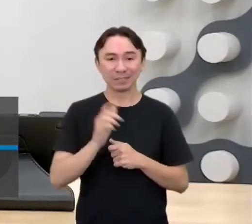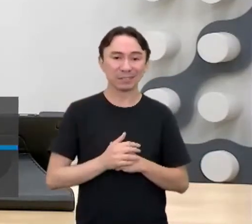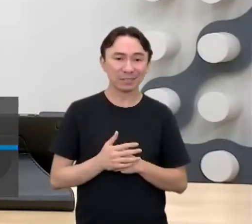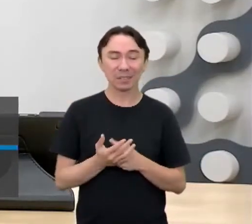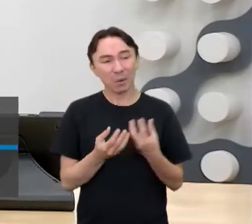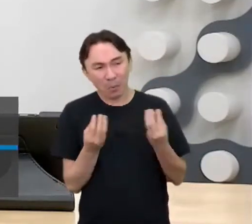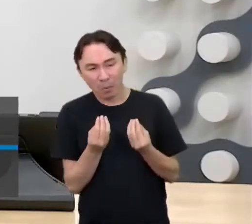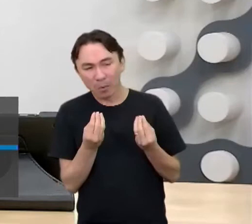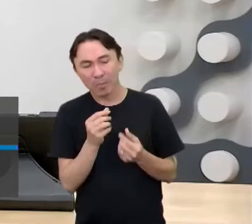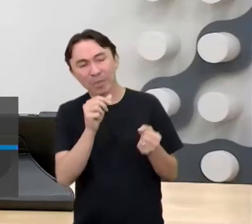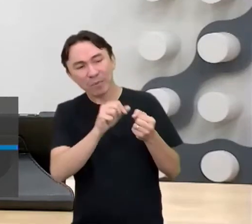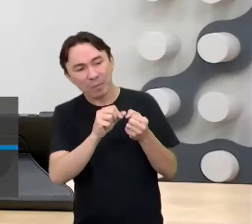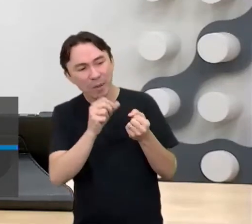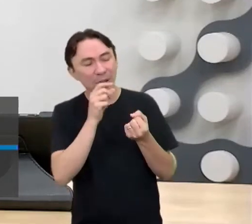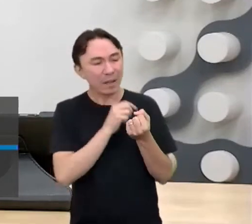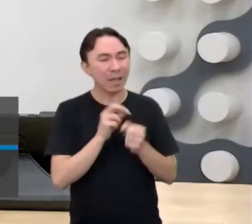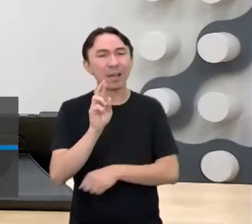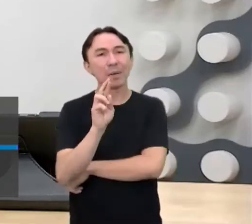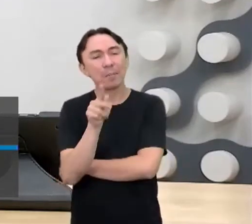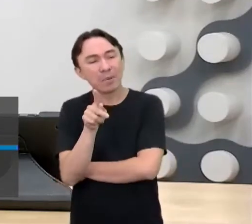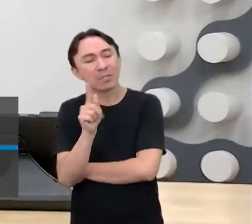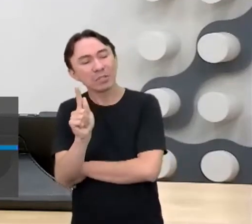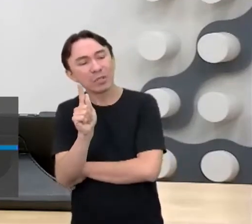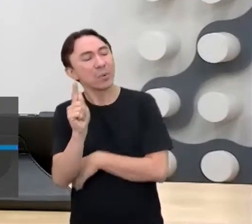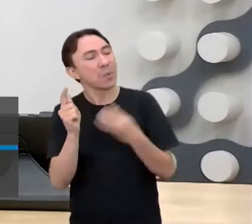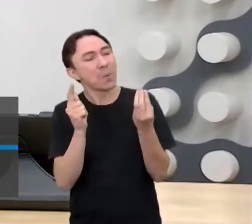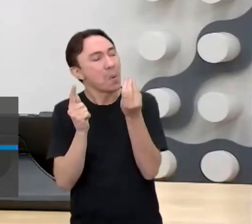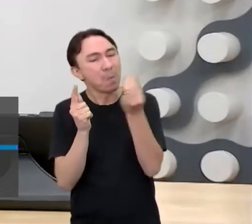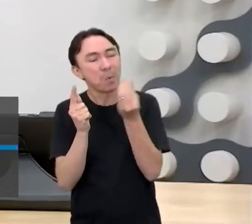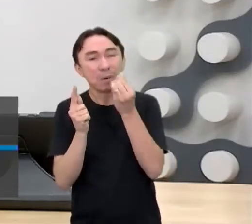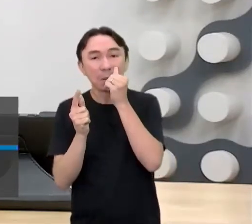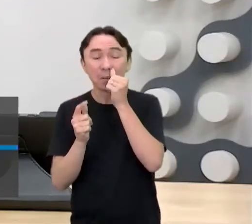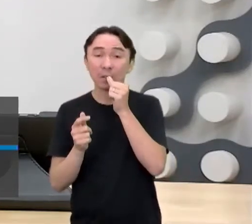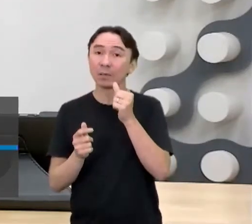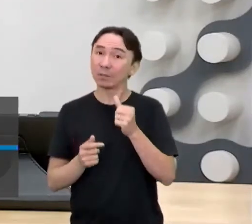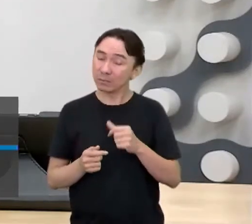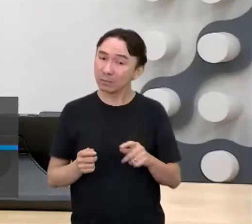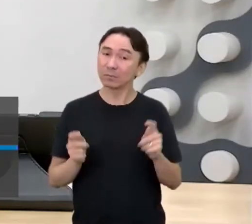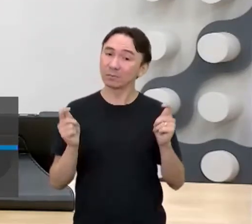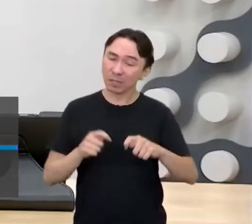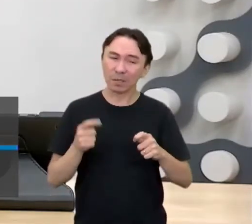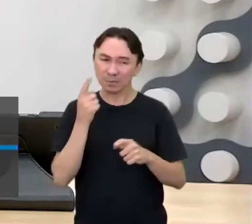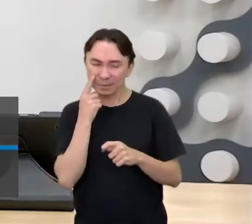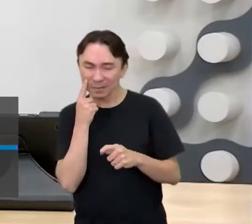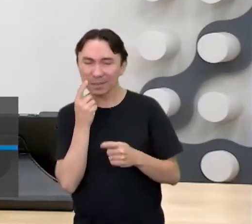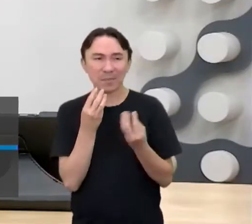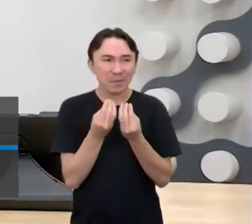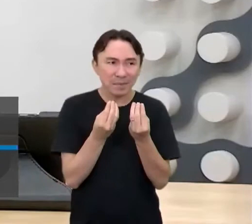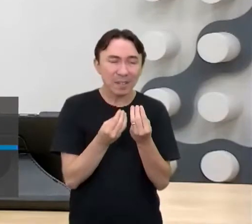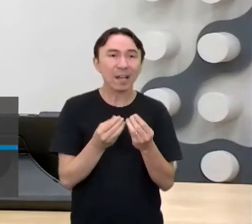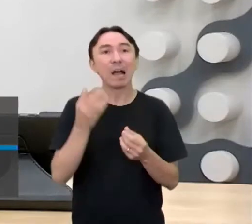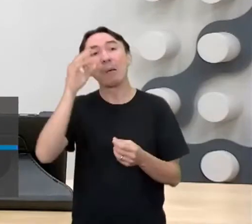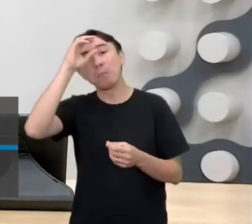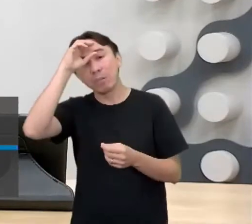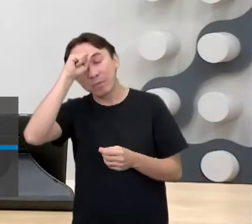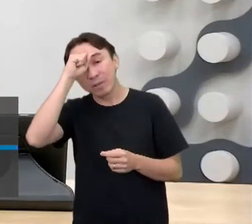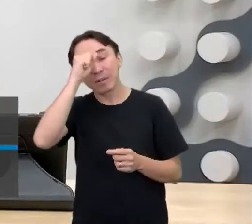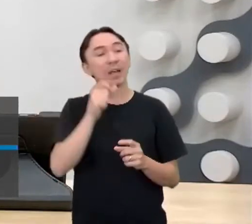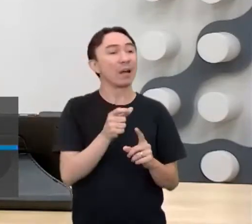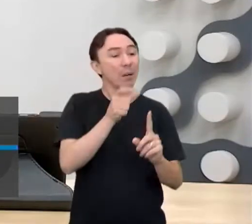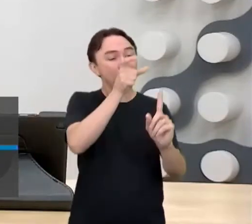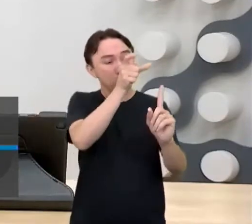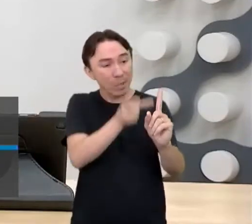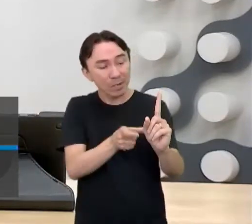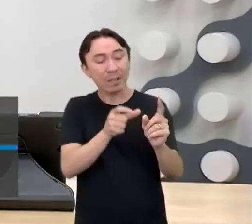que funciona, na verdade, a construção da personagem dentro do RPG, tá? É muito legal, então